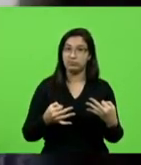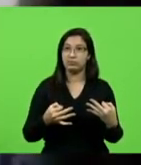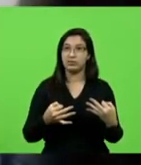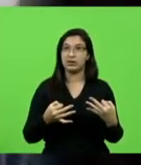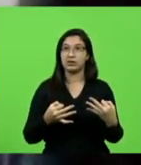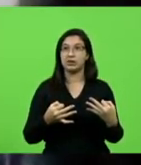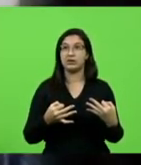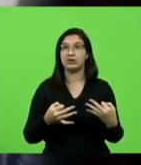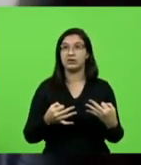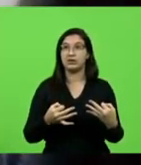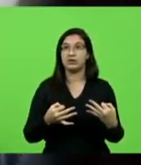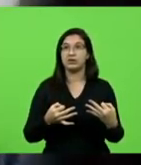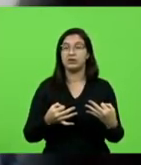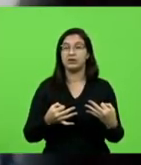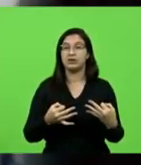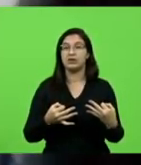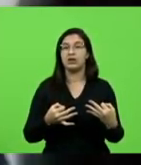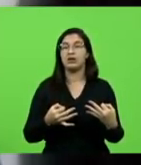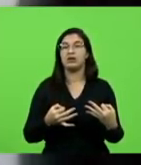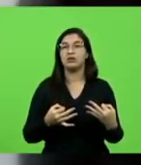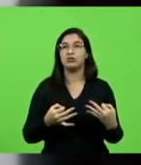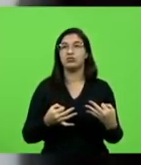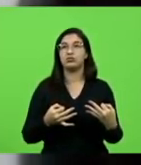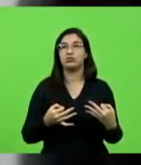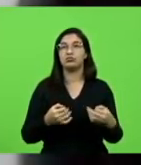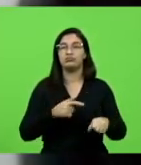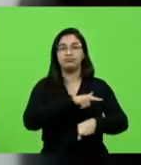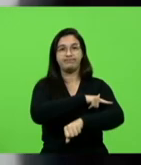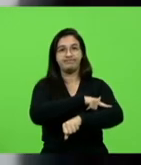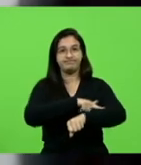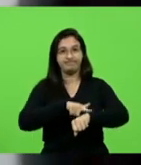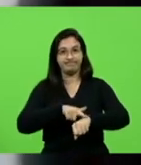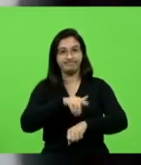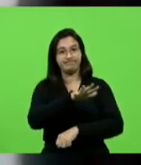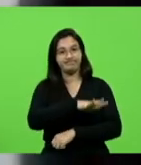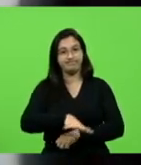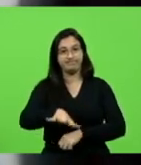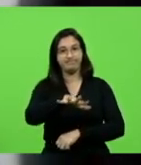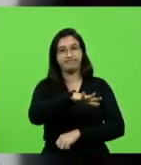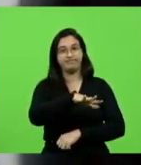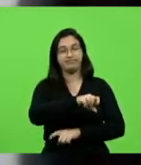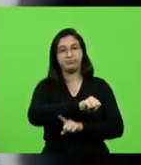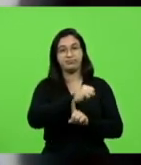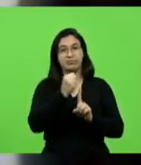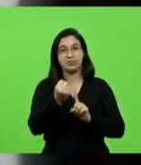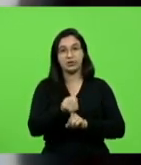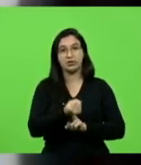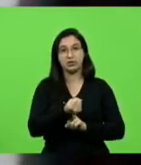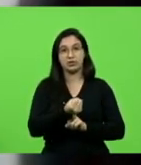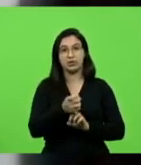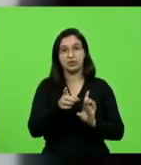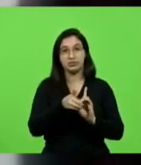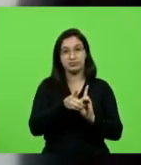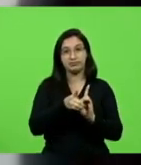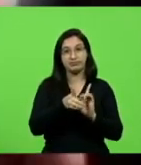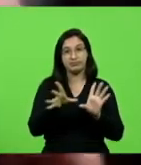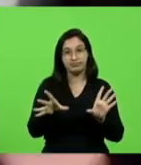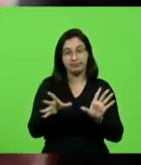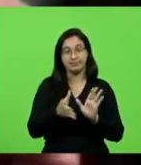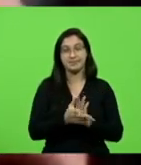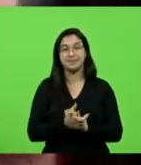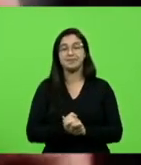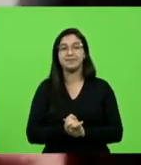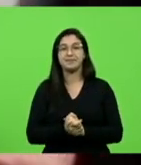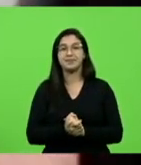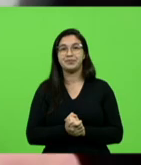diria, civilizada de se falar em educação numa sociedade democrática. E essa forma